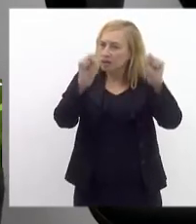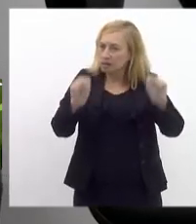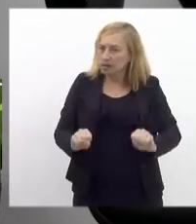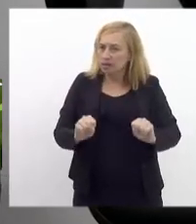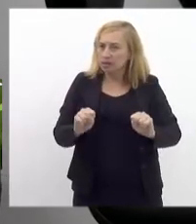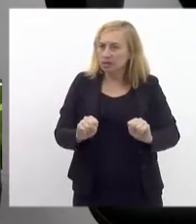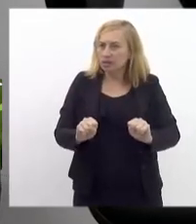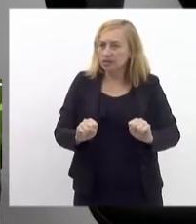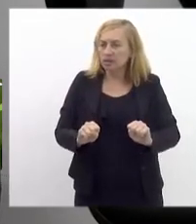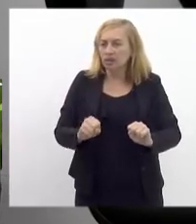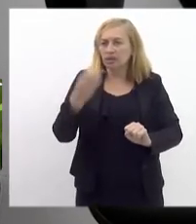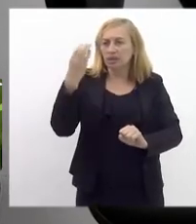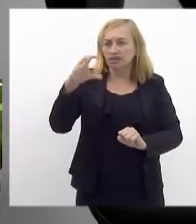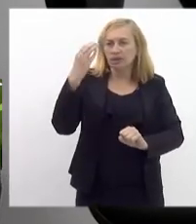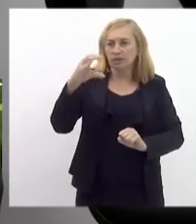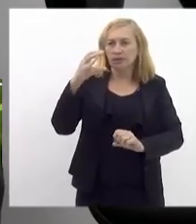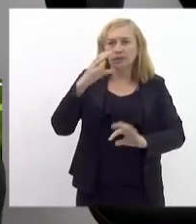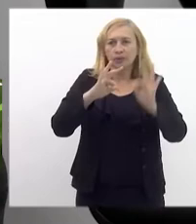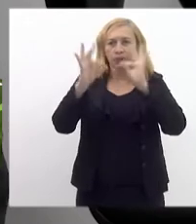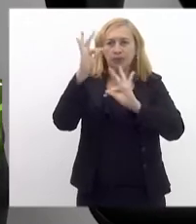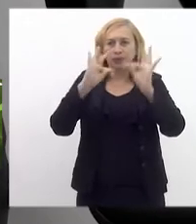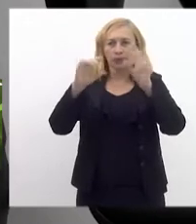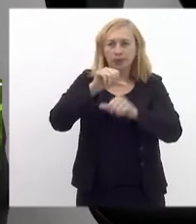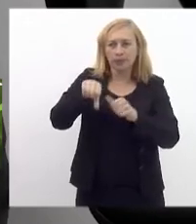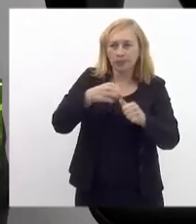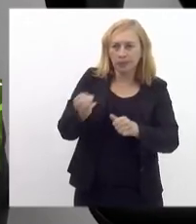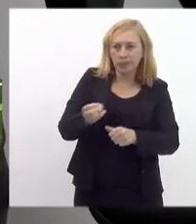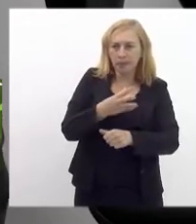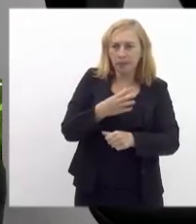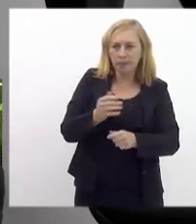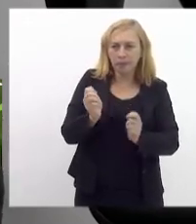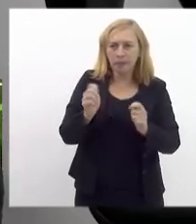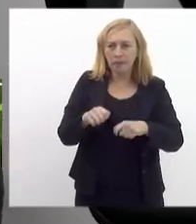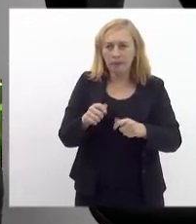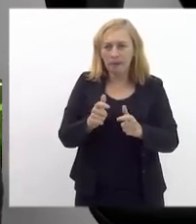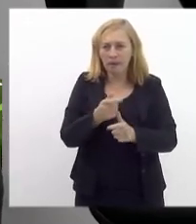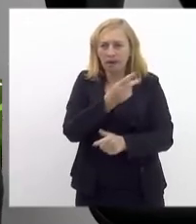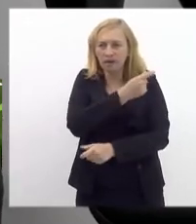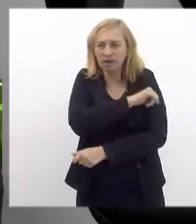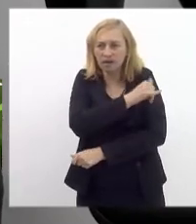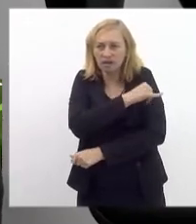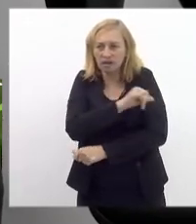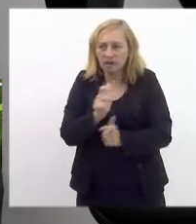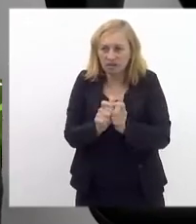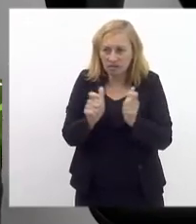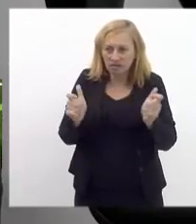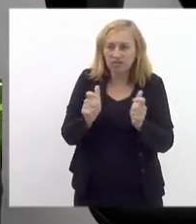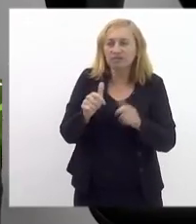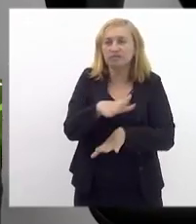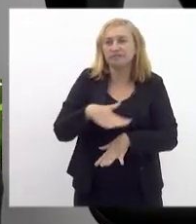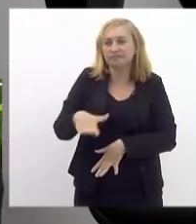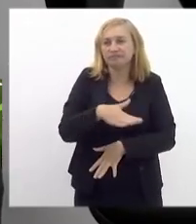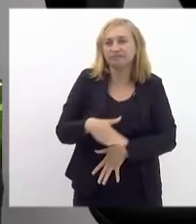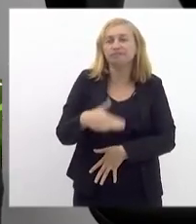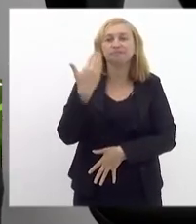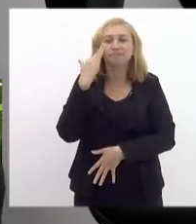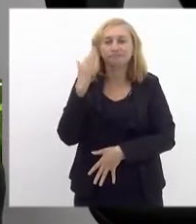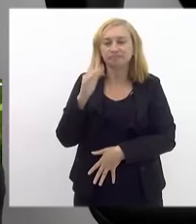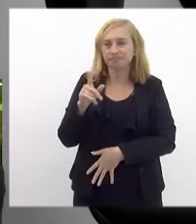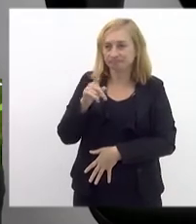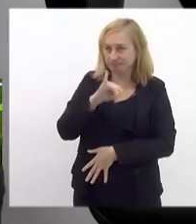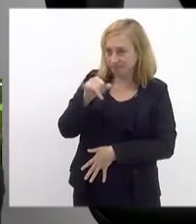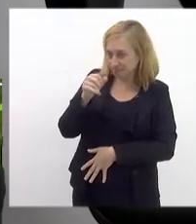de sistema de ciência, tecnologia e inovação. E o potencial do Rio de Janeiro é muito grande nessas áreas. Eu acho que Girão compreende o que estou